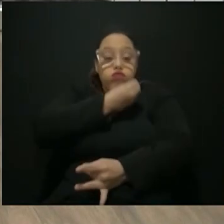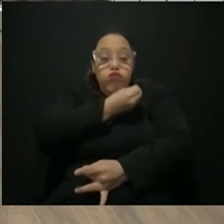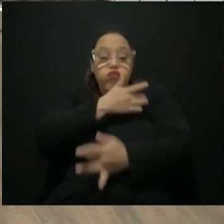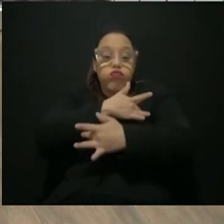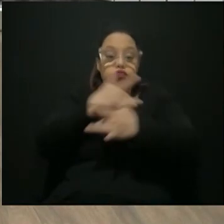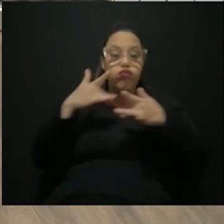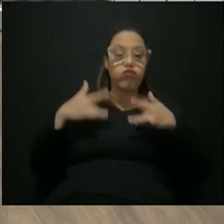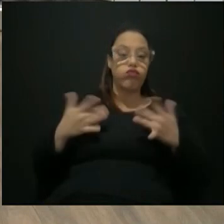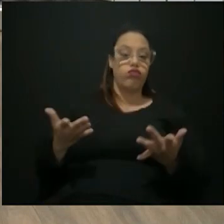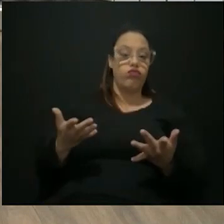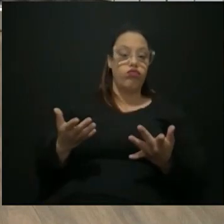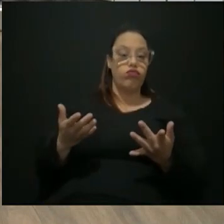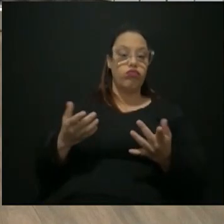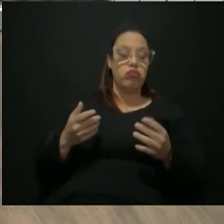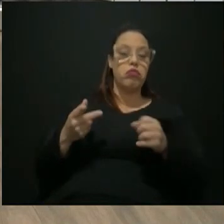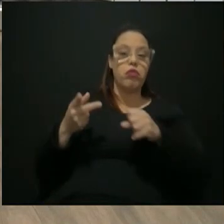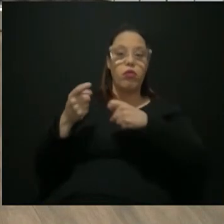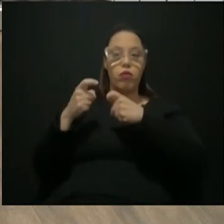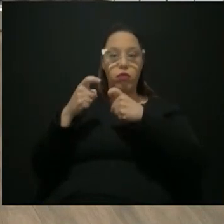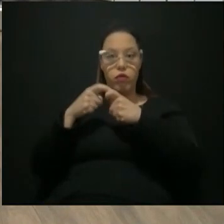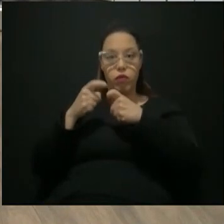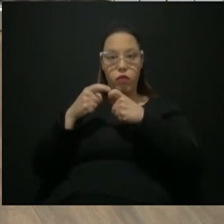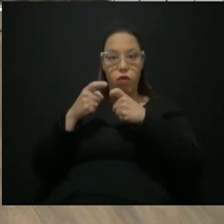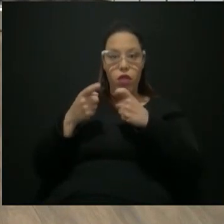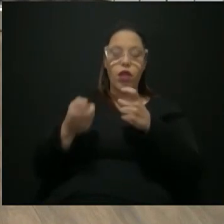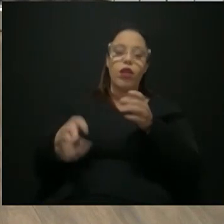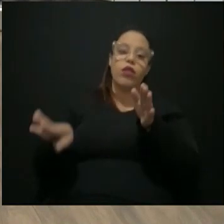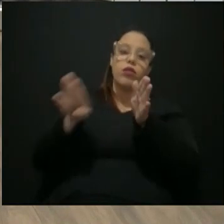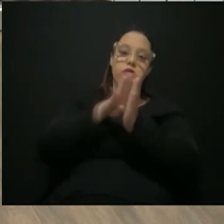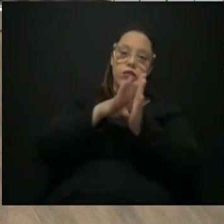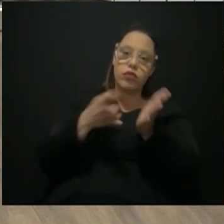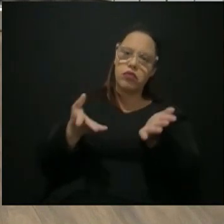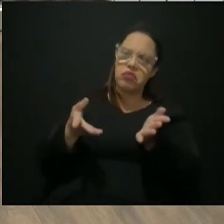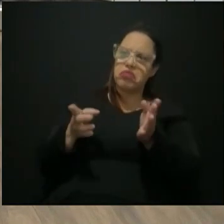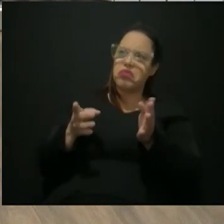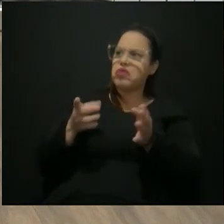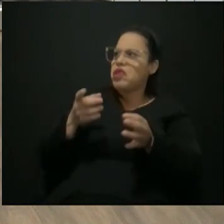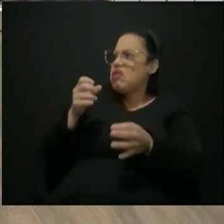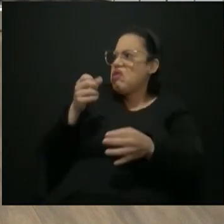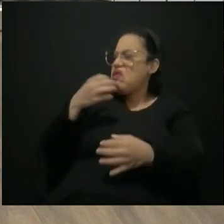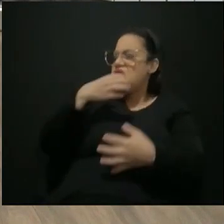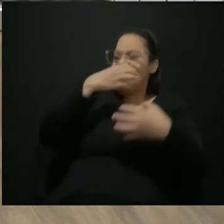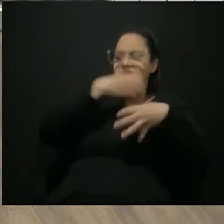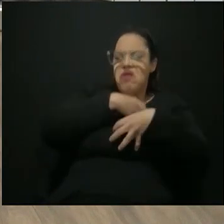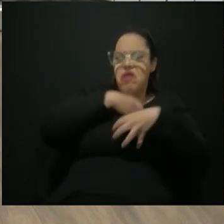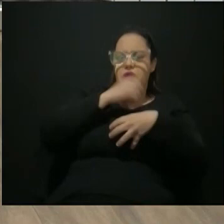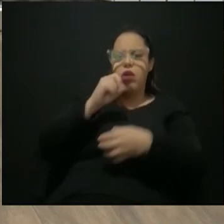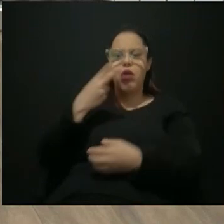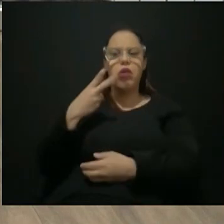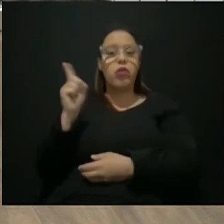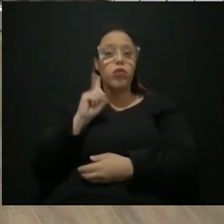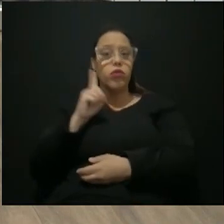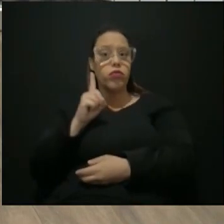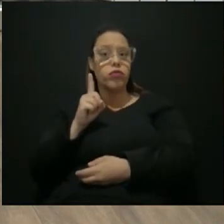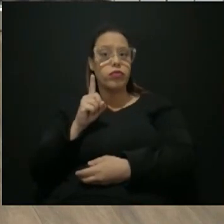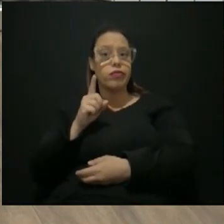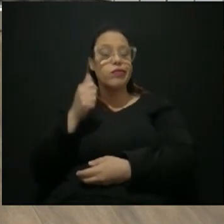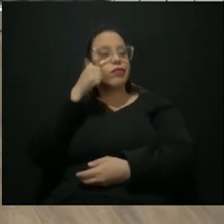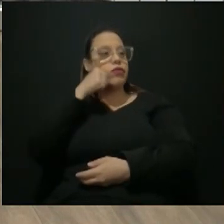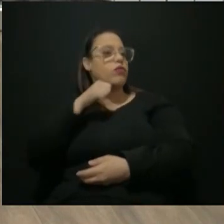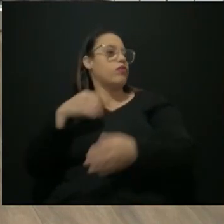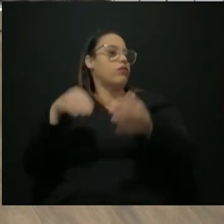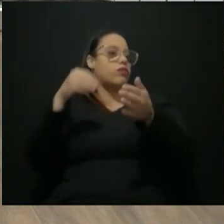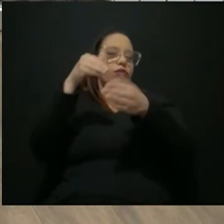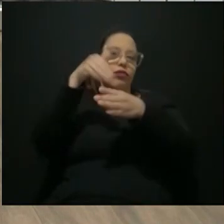sua visita periódica ao médico, independente se você tem sintoma de alguma coisa, porque a mulher, ela vai mais ao médico,